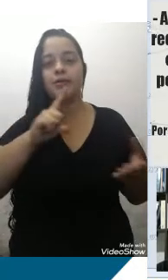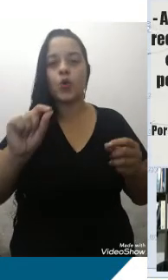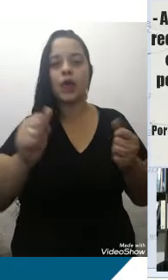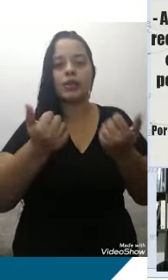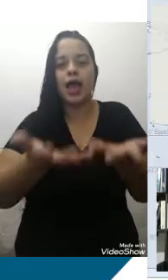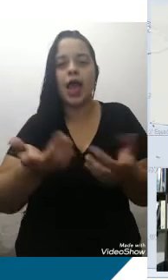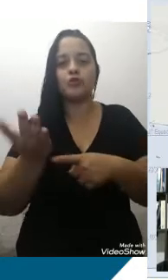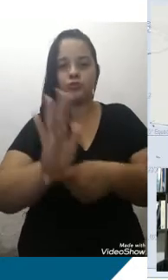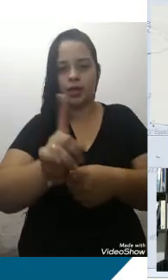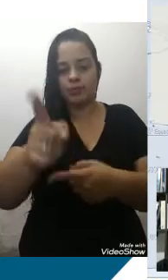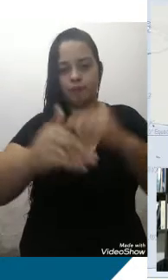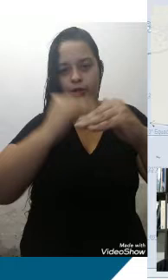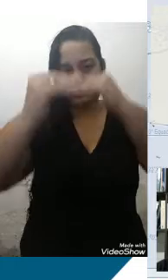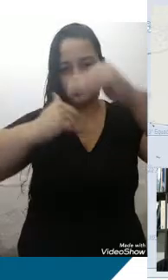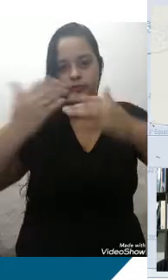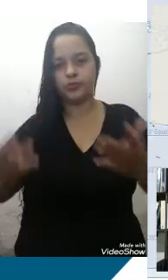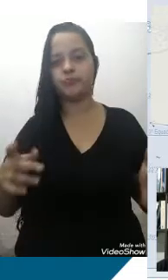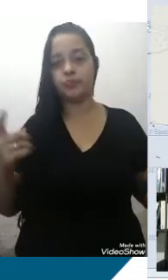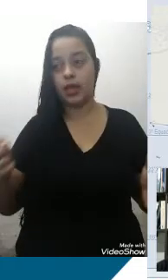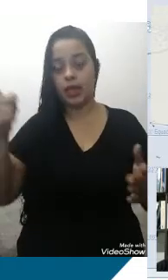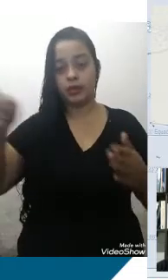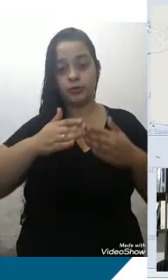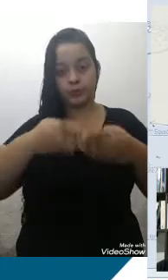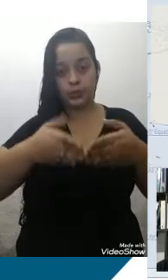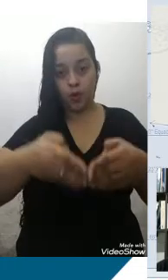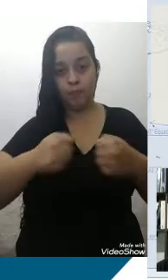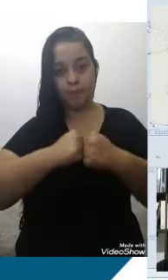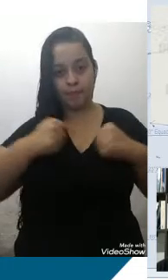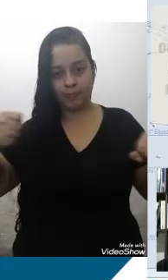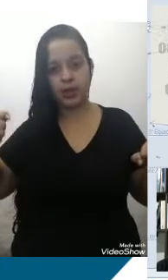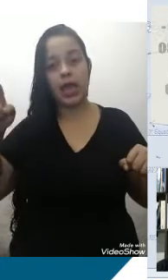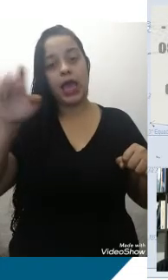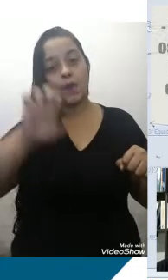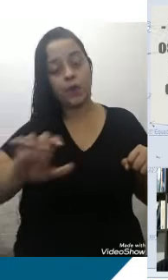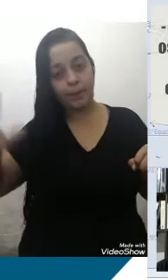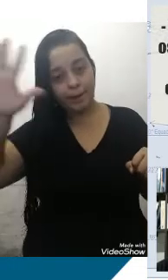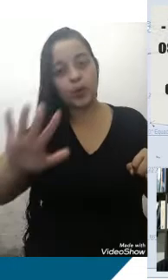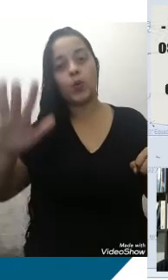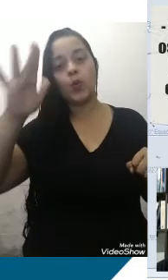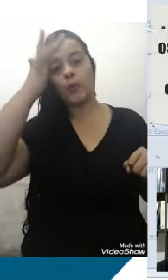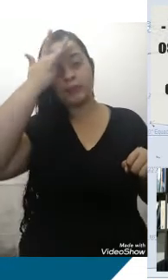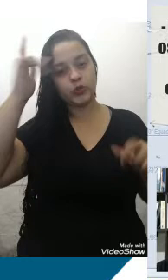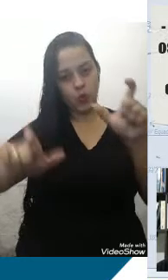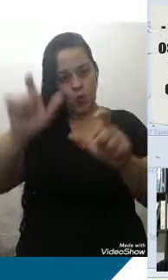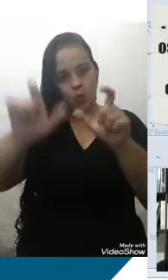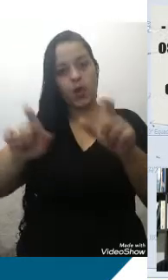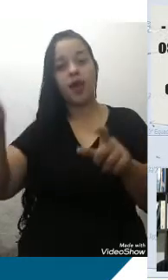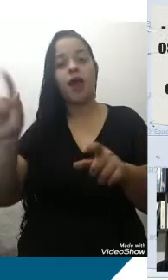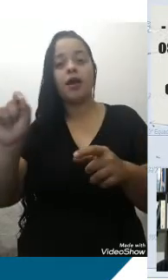esse processo. Através da expansão marítima, os europeus se tornariam os principais agentes